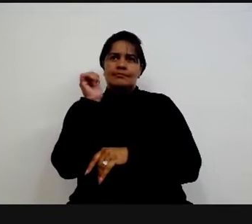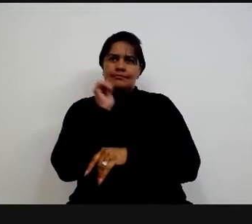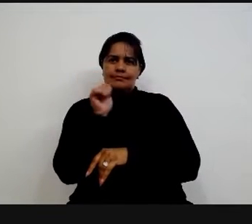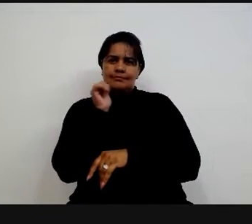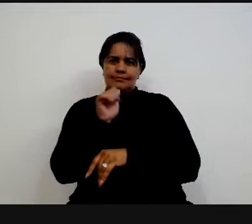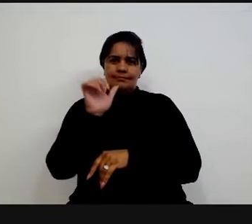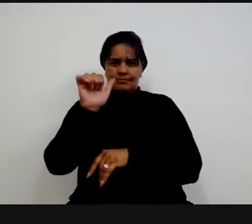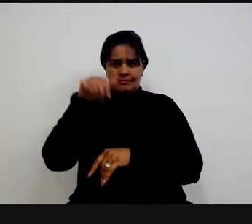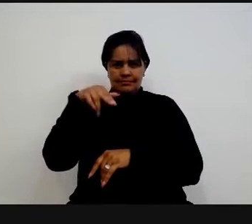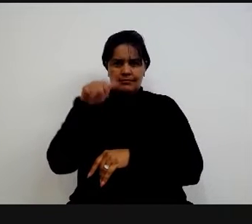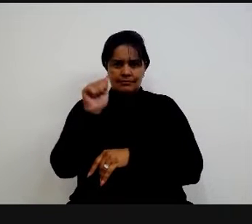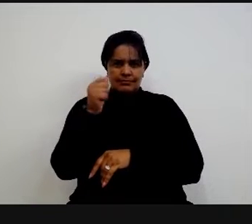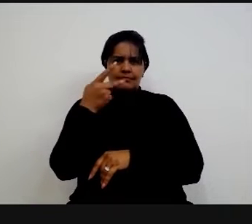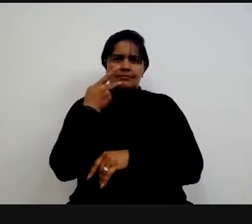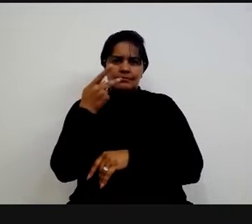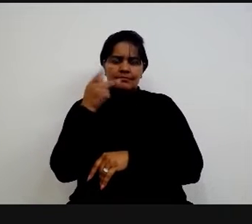à